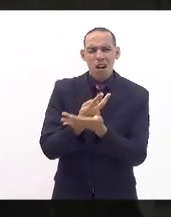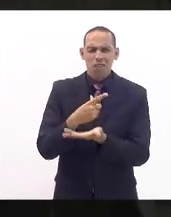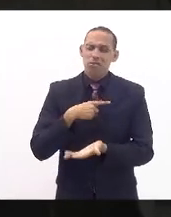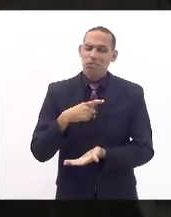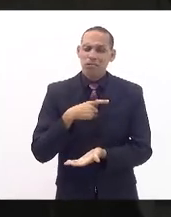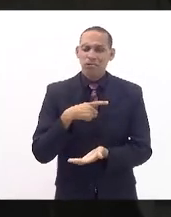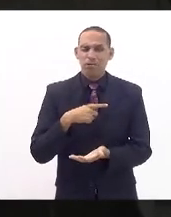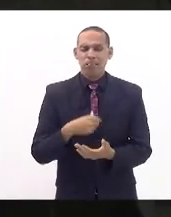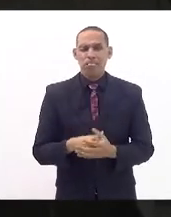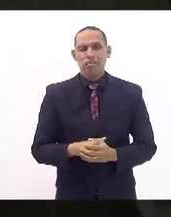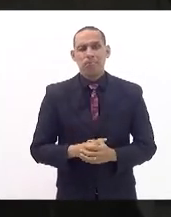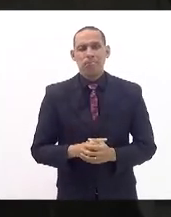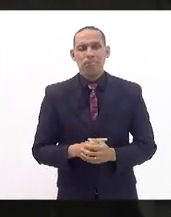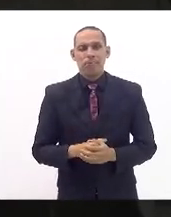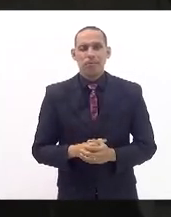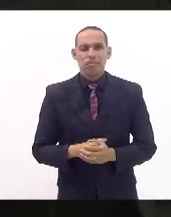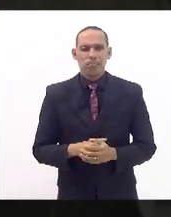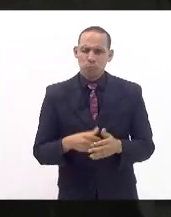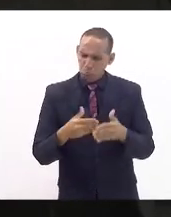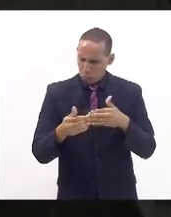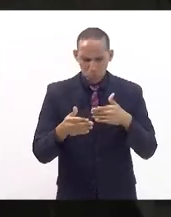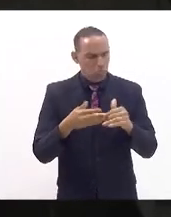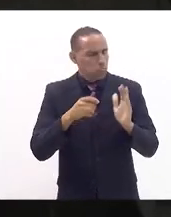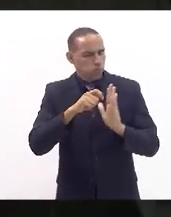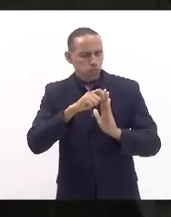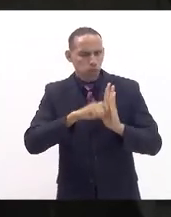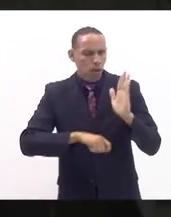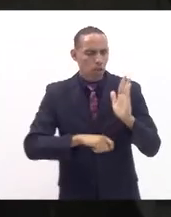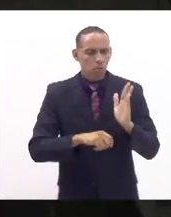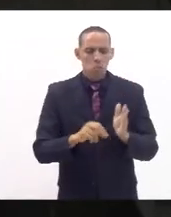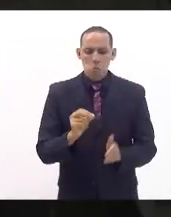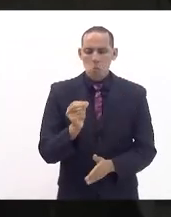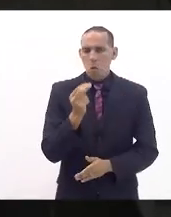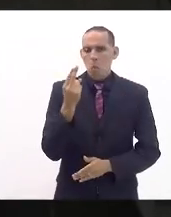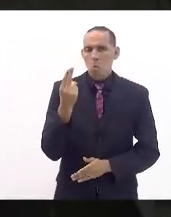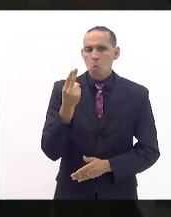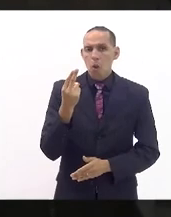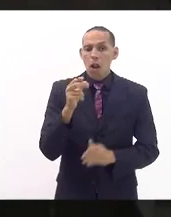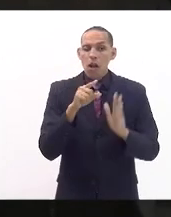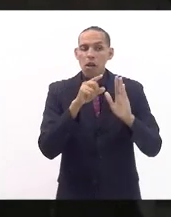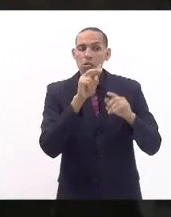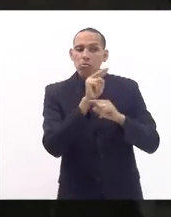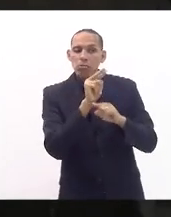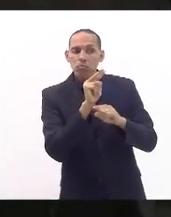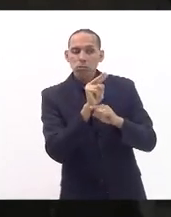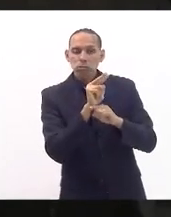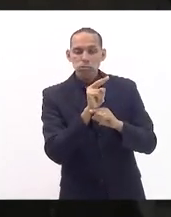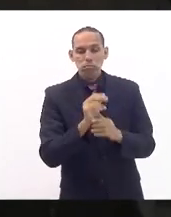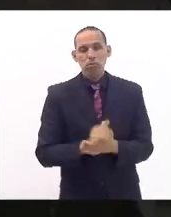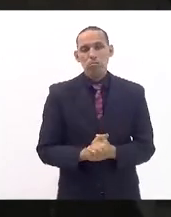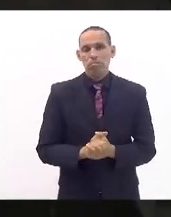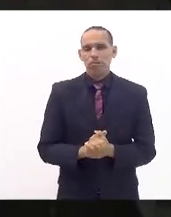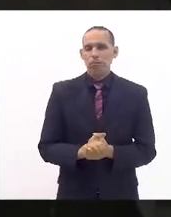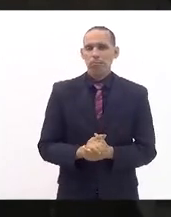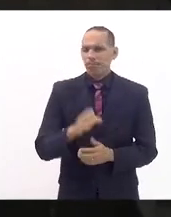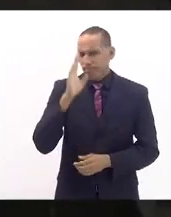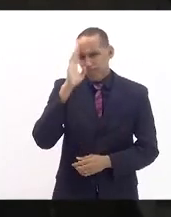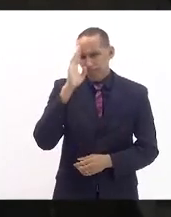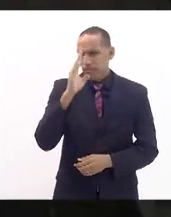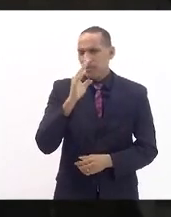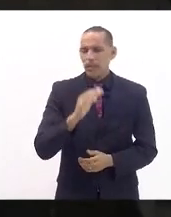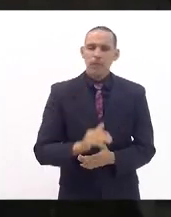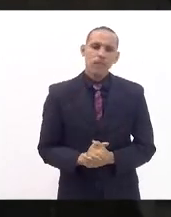existentes, quer seja nos contratos, quer seja na fiscalização, mas